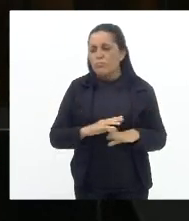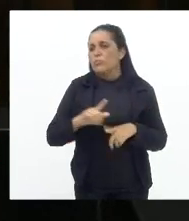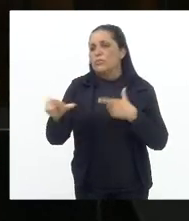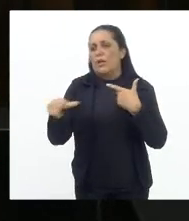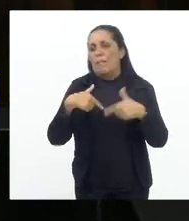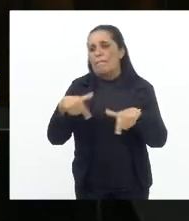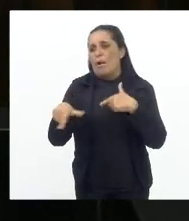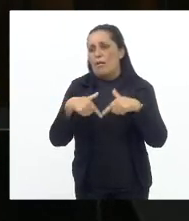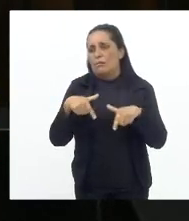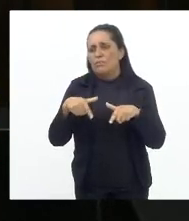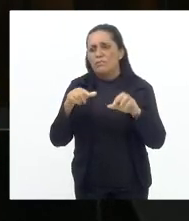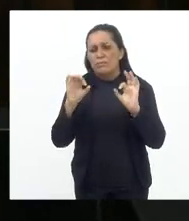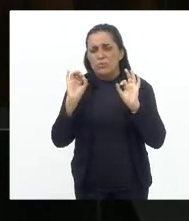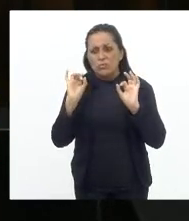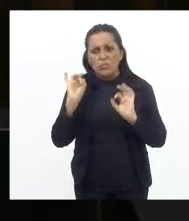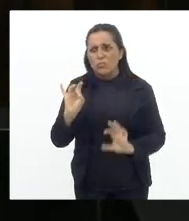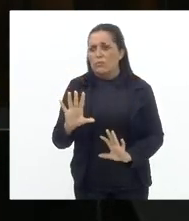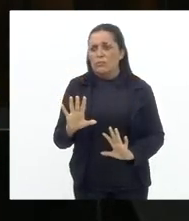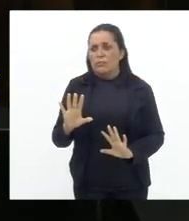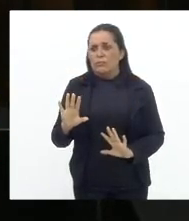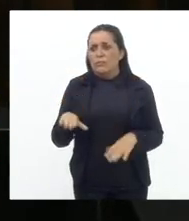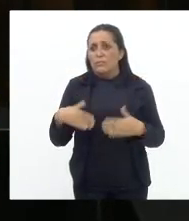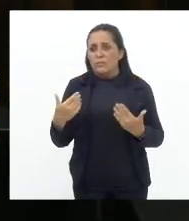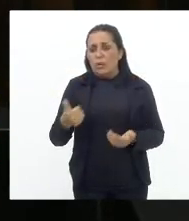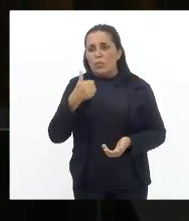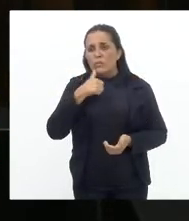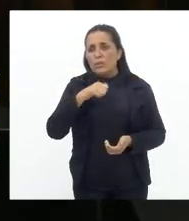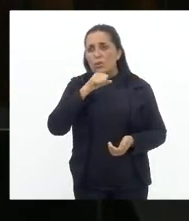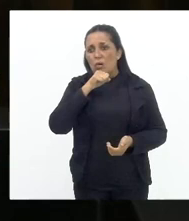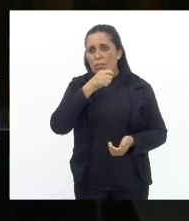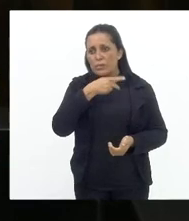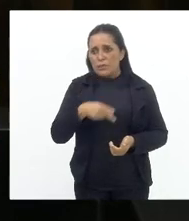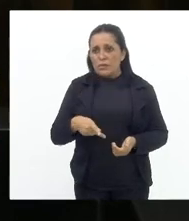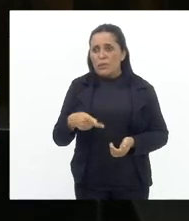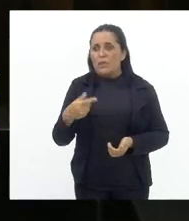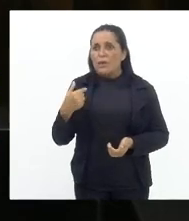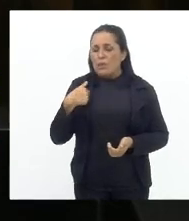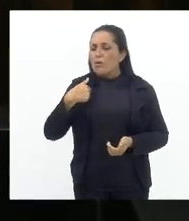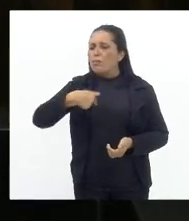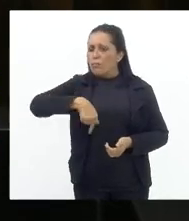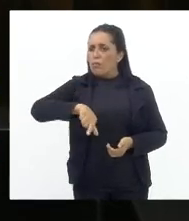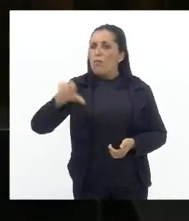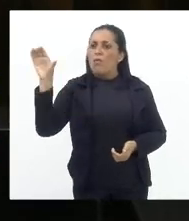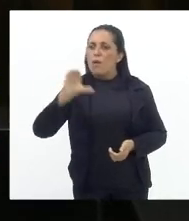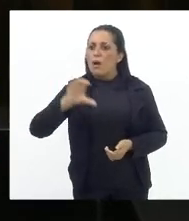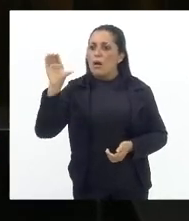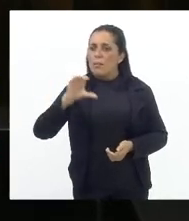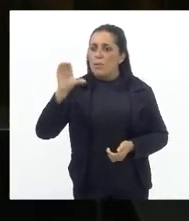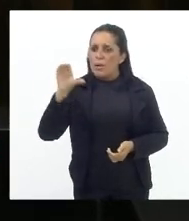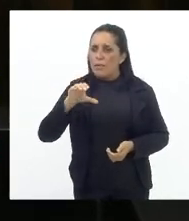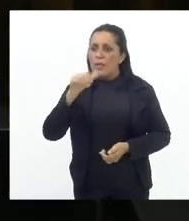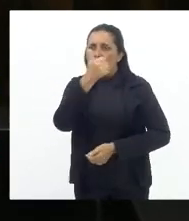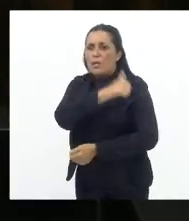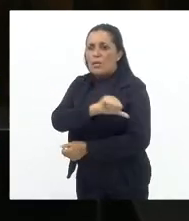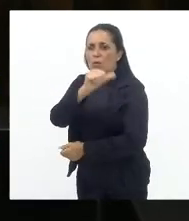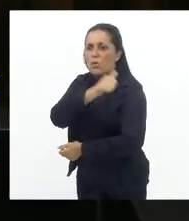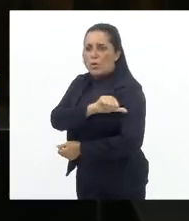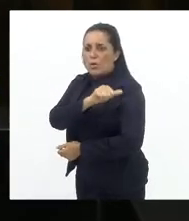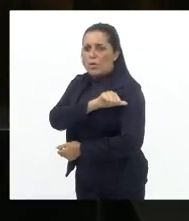emprego tão senhora Presidente quero dizer que estarei em Copacabana no Rio de Janeiro